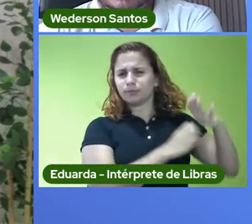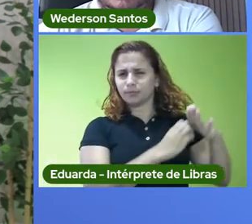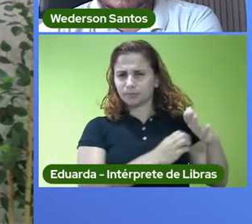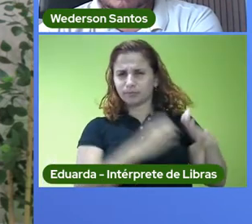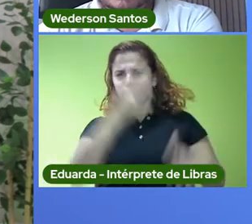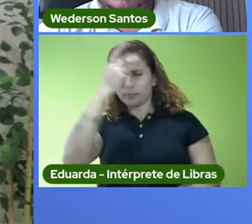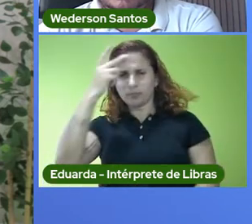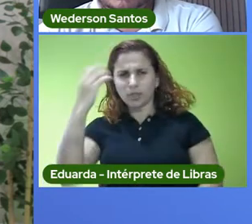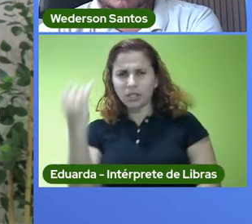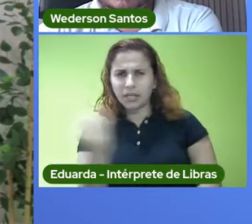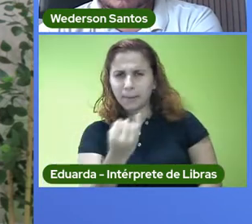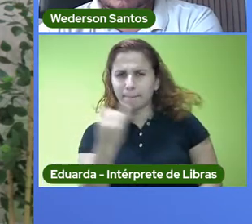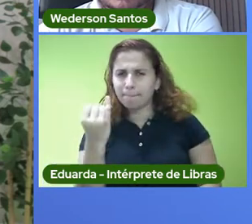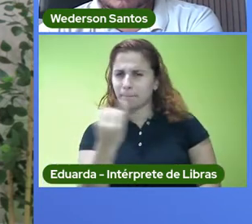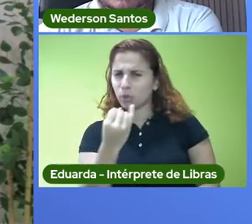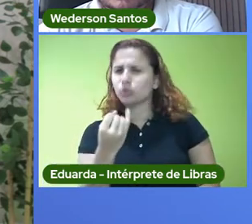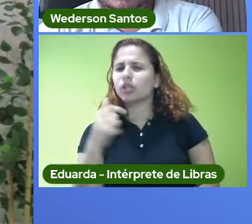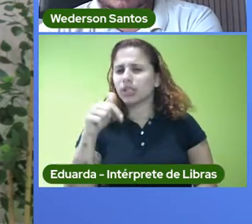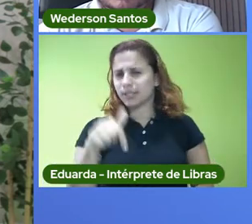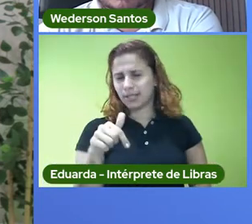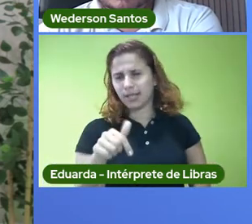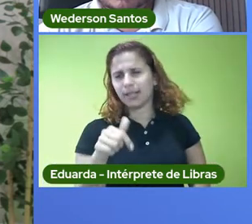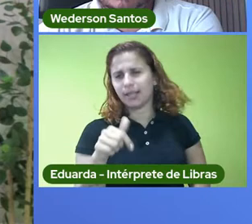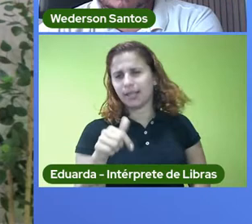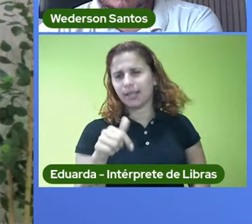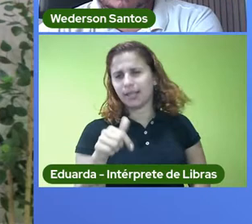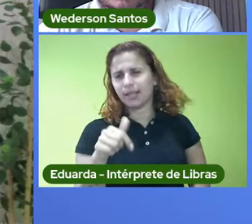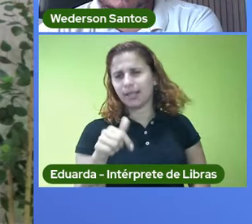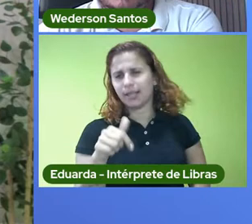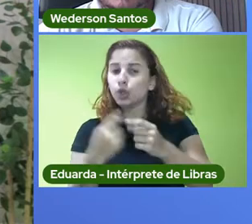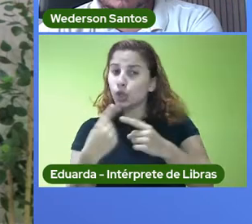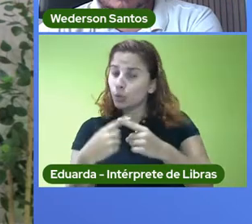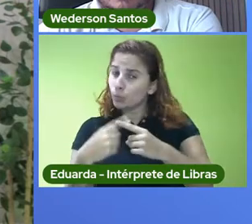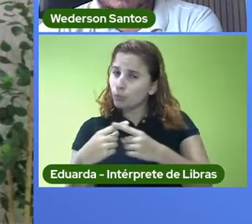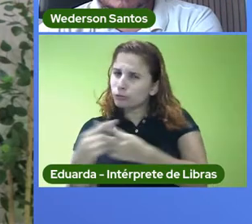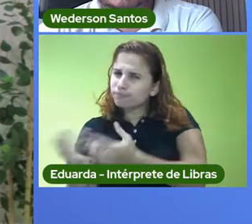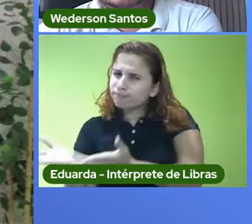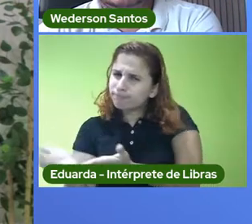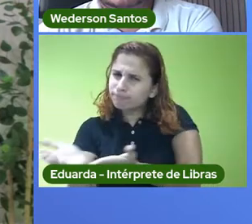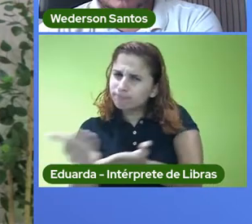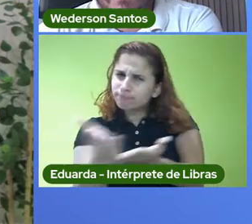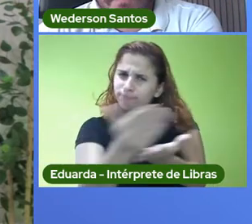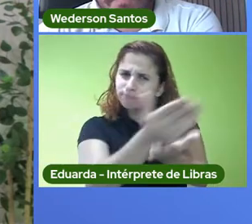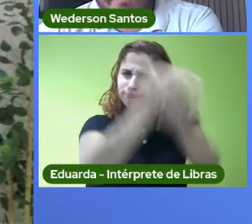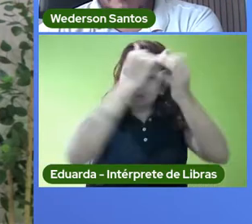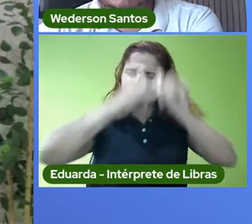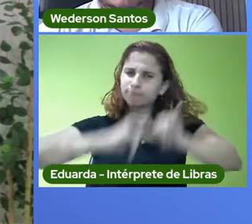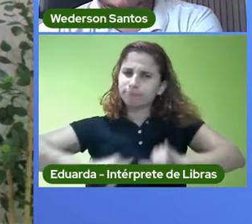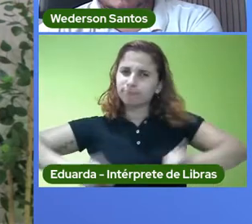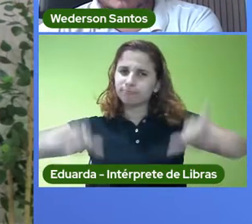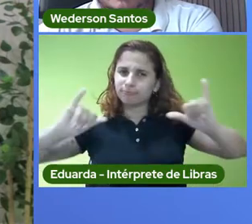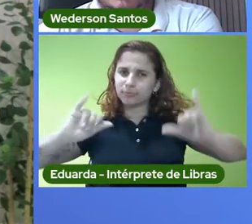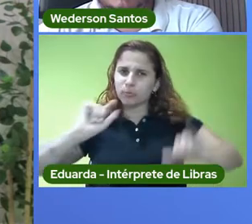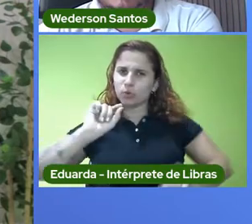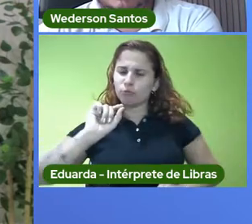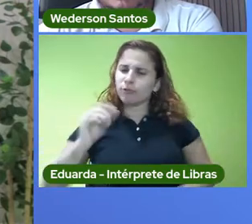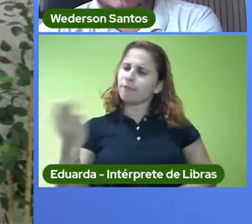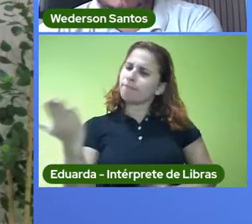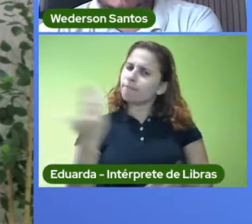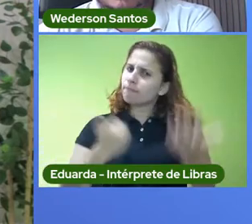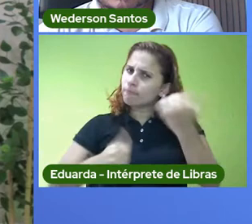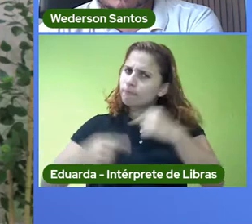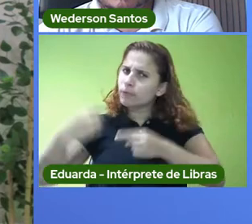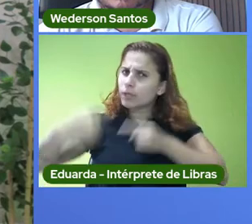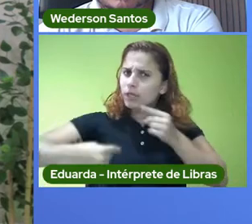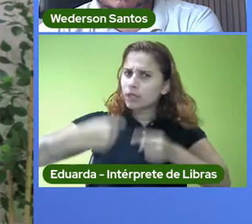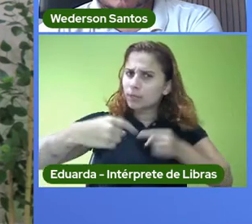autoridades, né? Então, assim, porque a gente está chamando mesmo para o debate, né, Wanderson? Exato. Chamando para o debate, dizendo, olha, esse é o